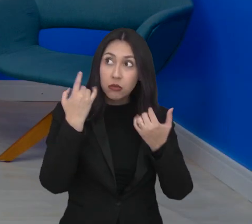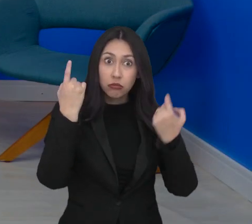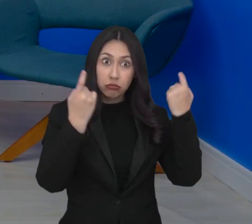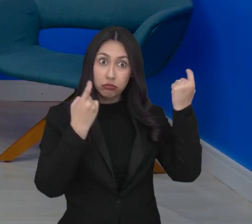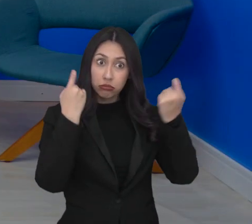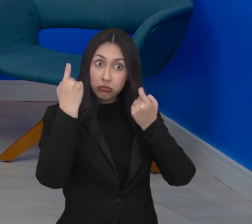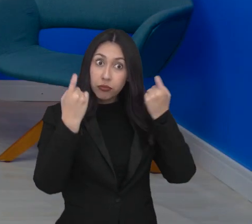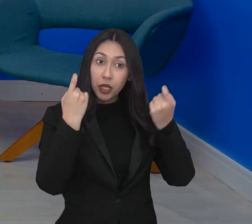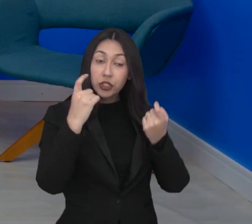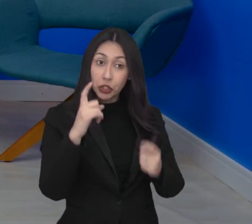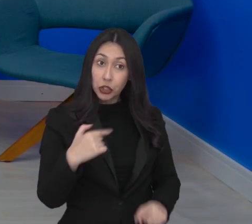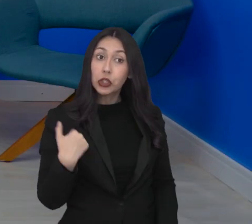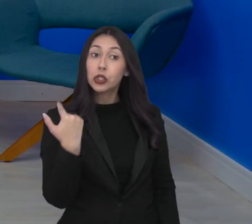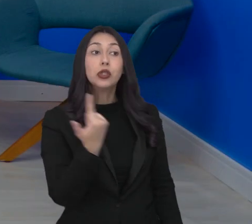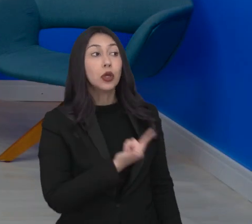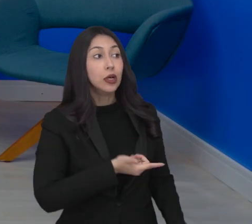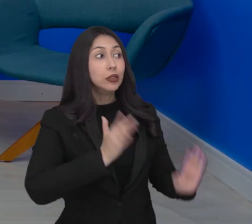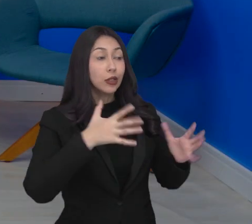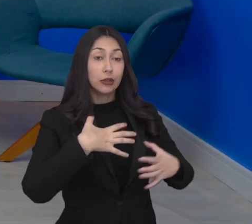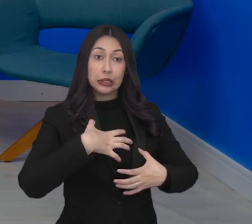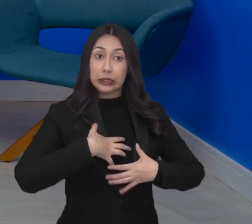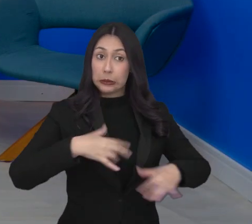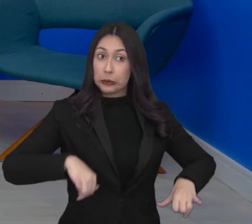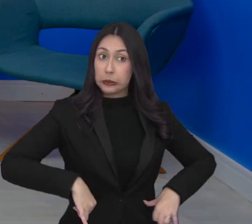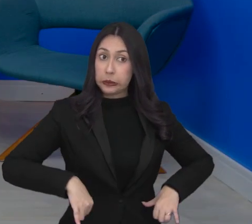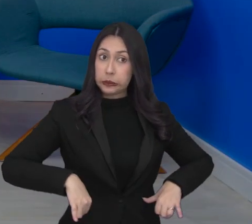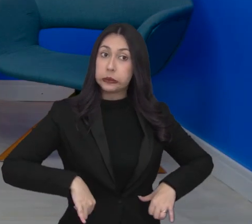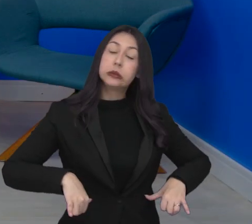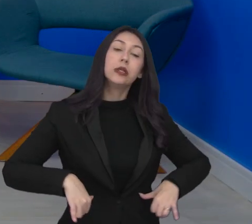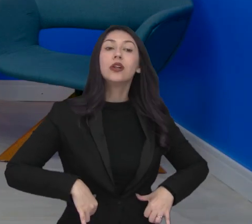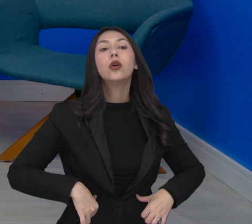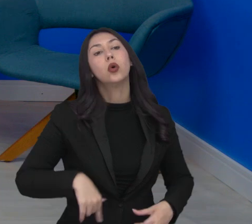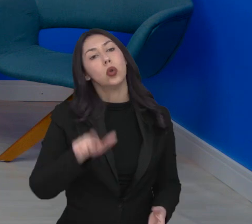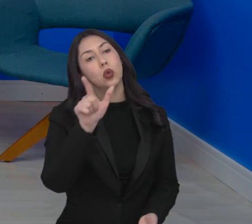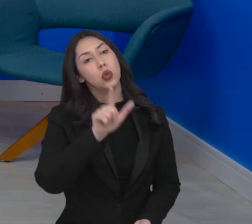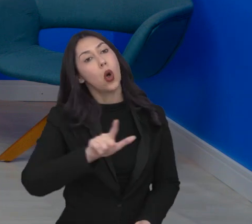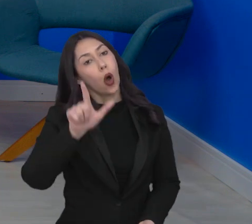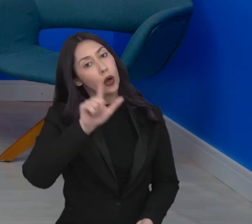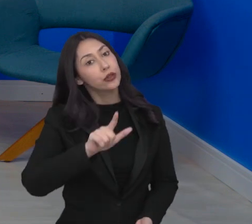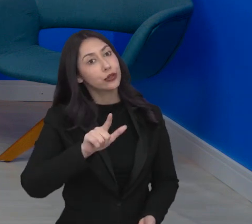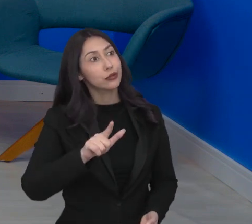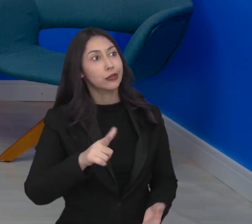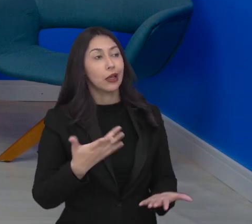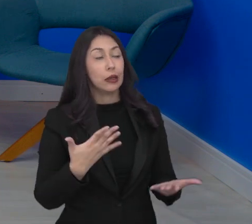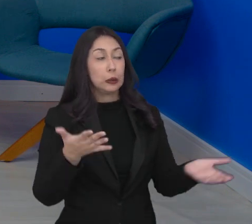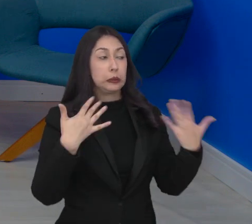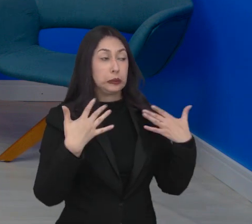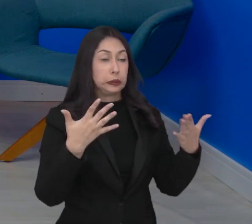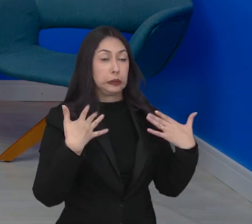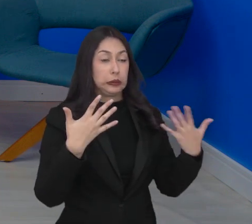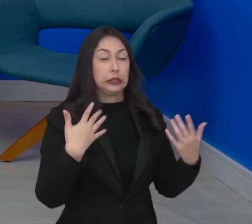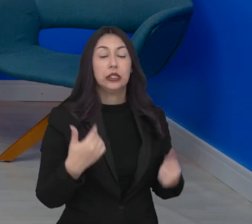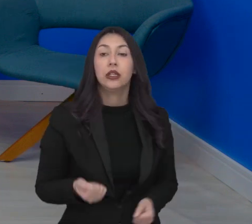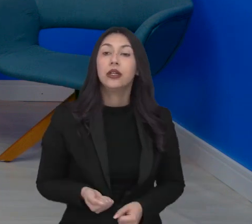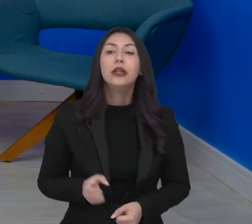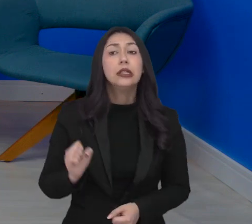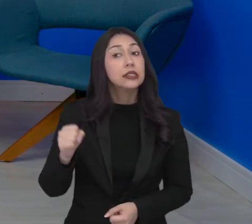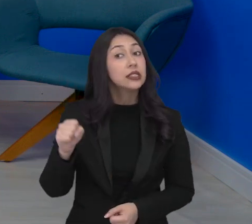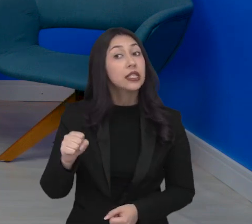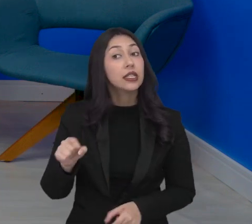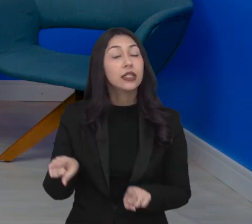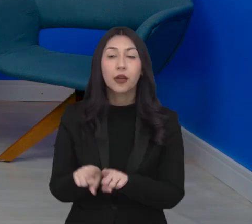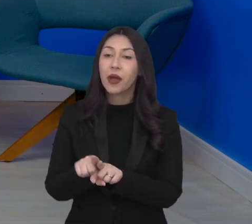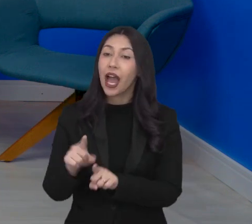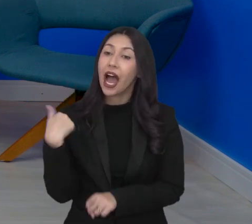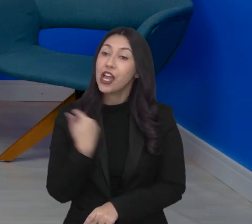é muito alto e já dá para sentir os efeitos no dia a dia, né, Marina? Claro que dadas as devidas proporções. Exatamente.